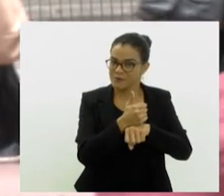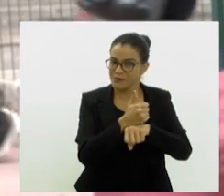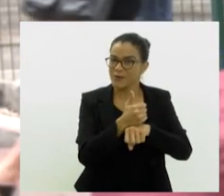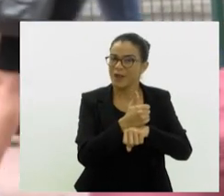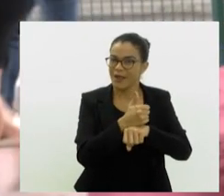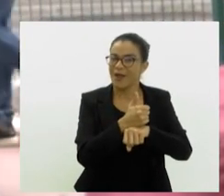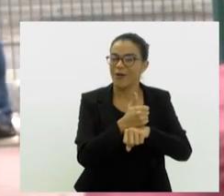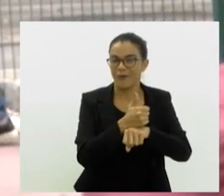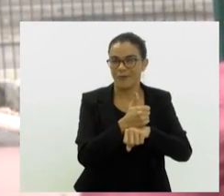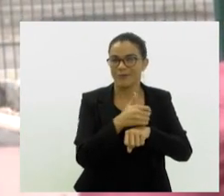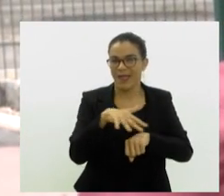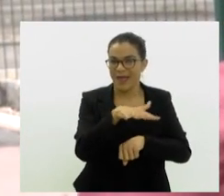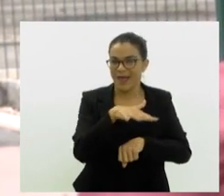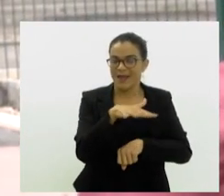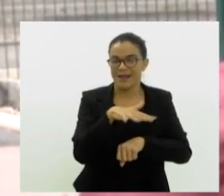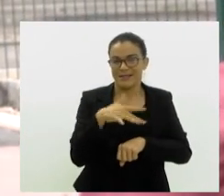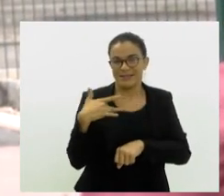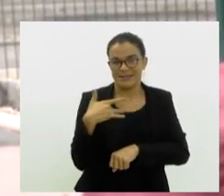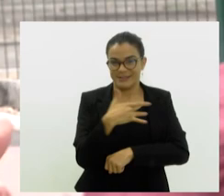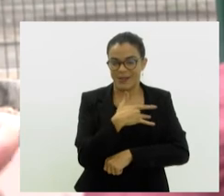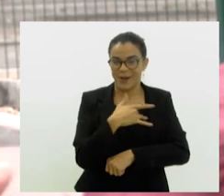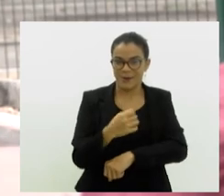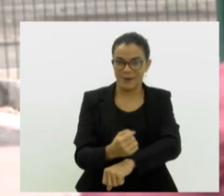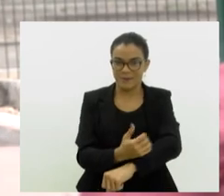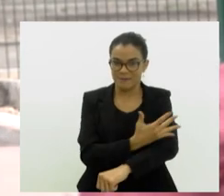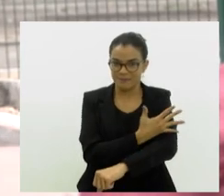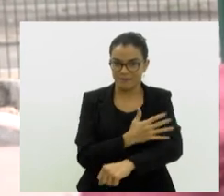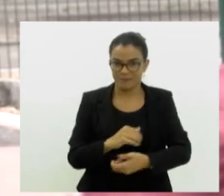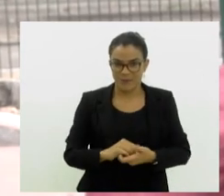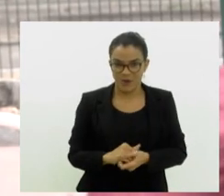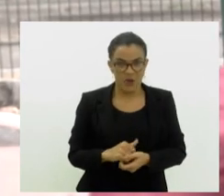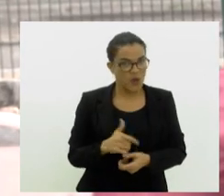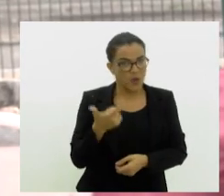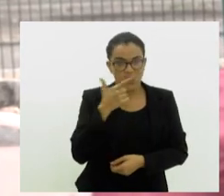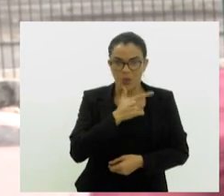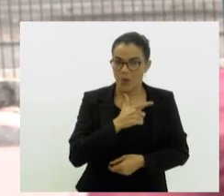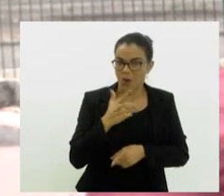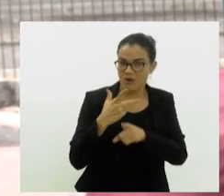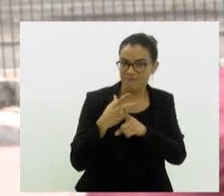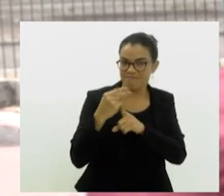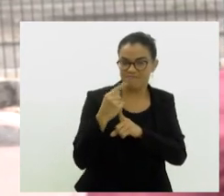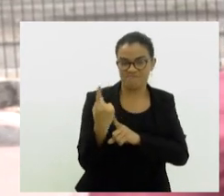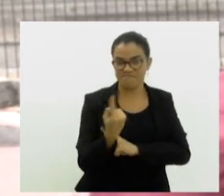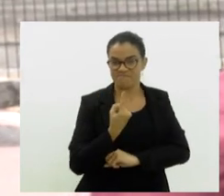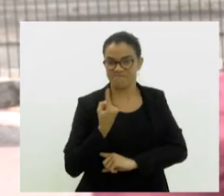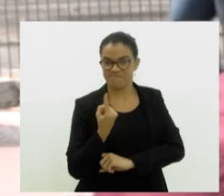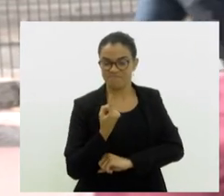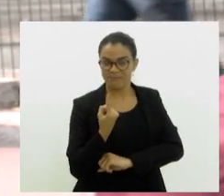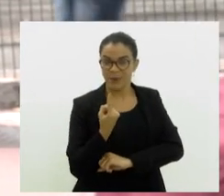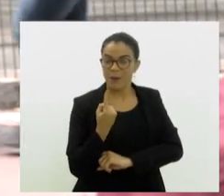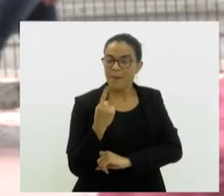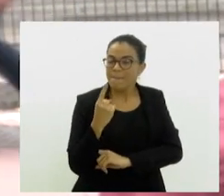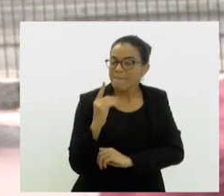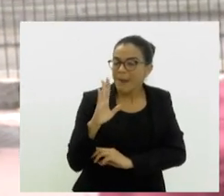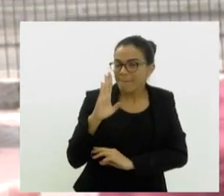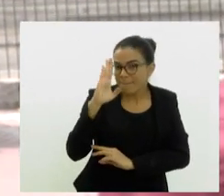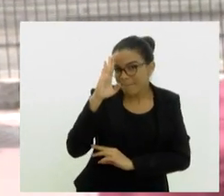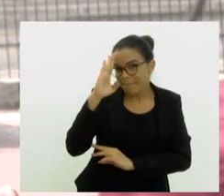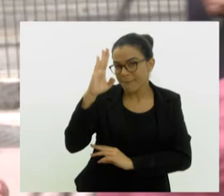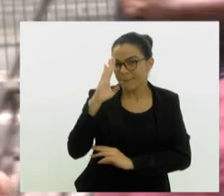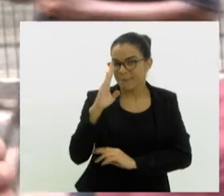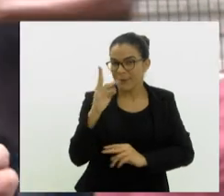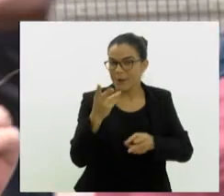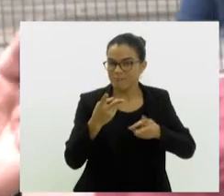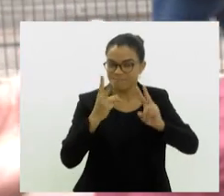emocional. Algumas coisas não podem e não conseguem ser vencidas sozinhos. Mas uma das características bem importantes de se